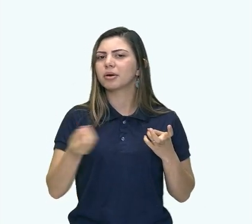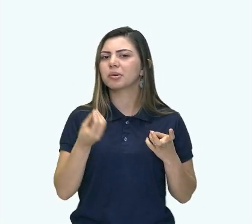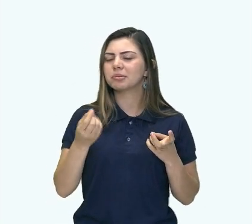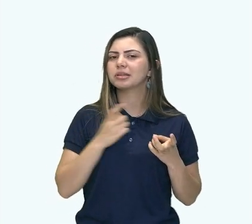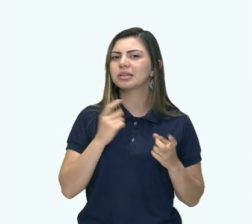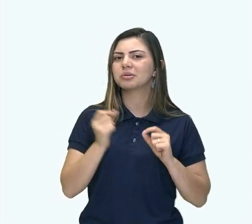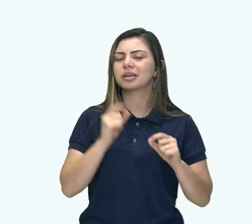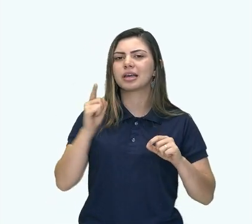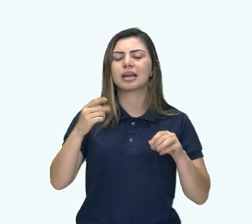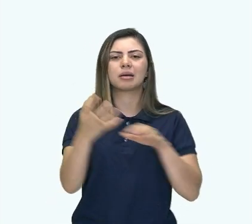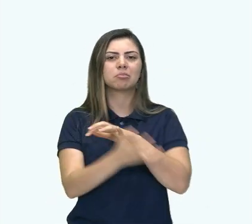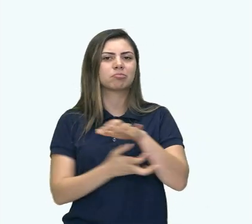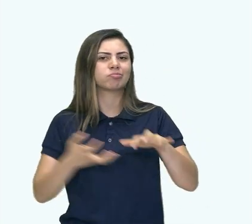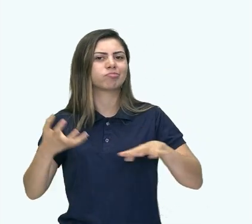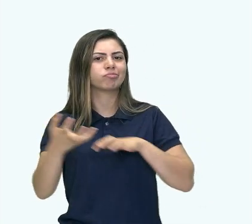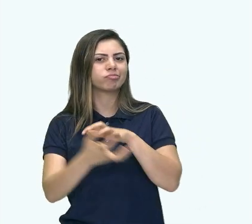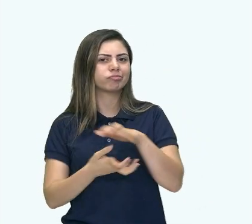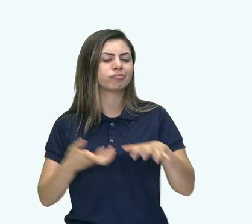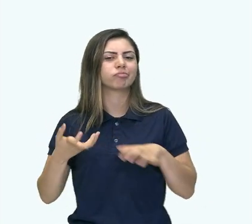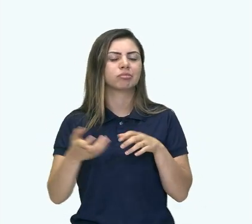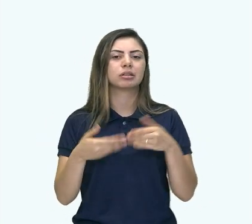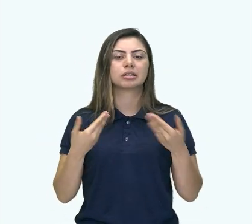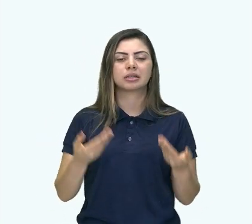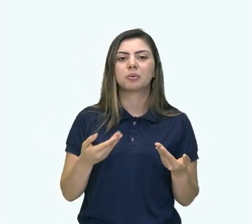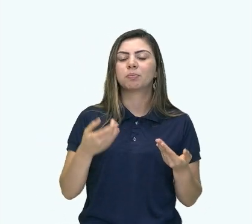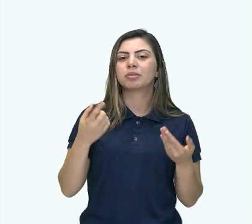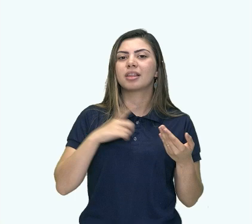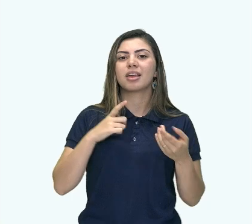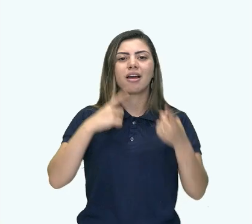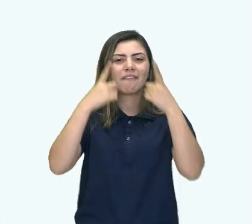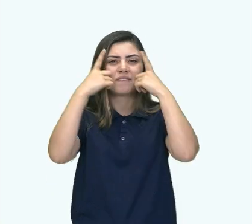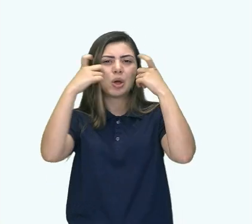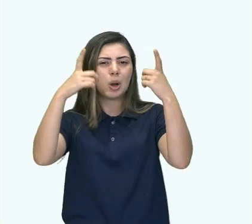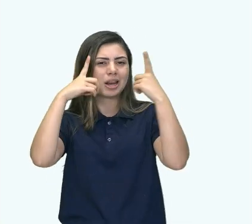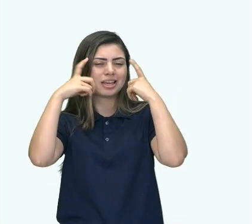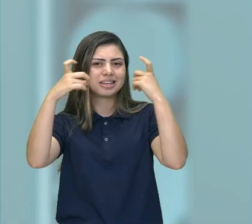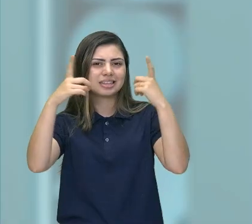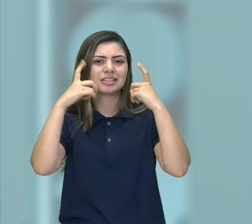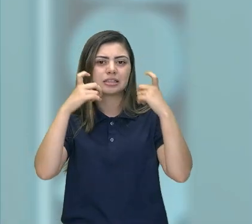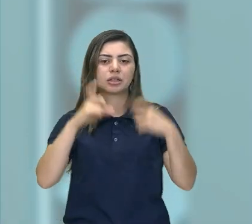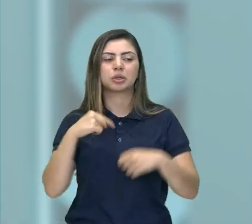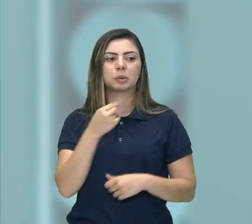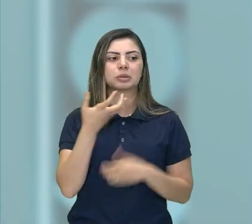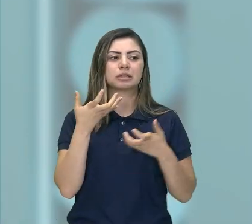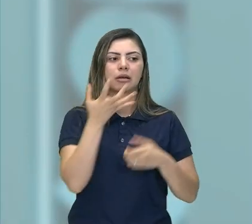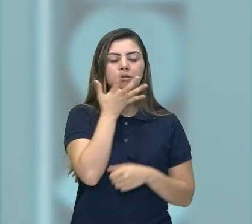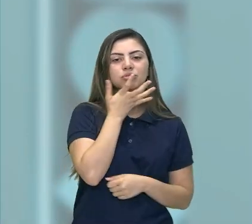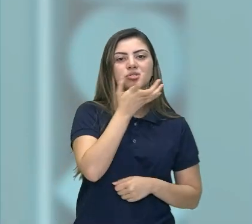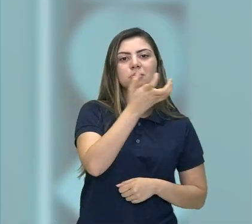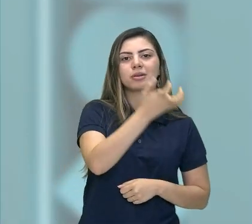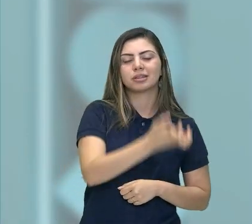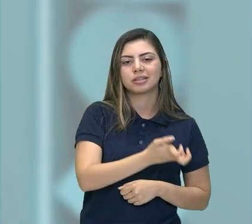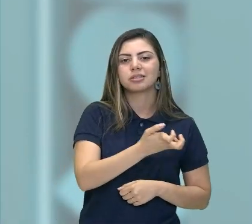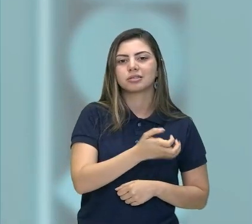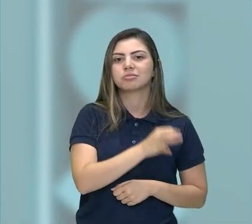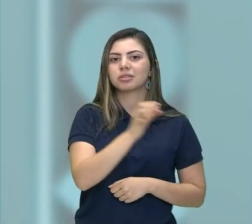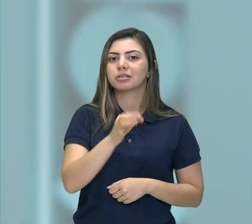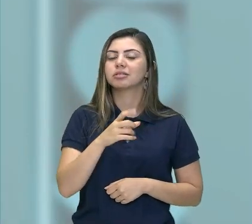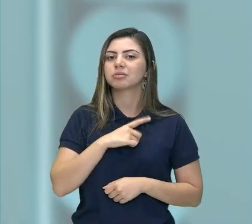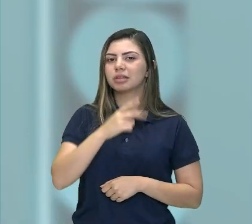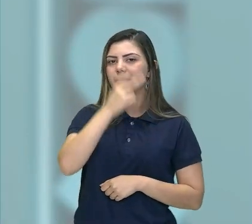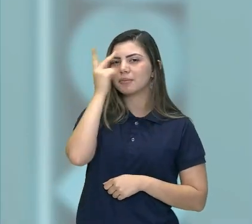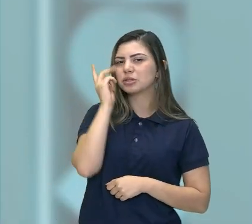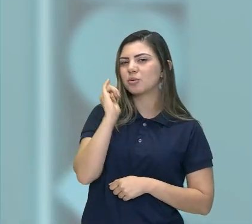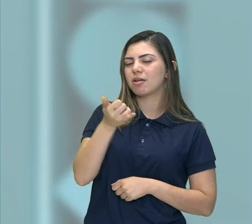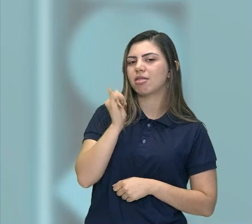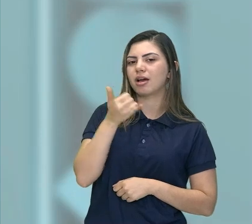tensão, essa necessidade até da violência, porque é ela que vende, é ela que chama a atenção. E isso está na voz desse narrador, que